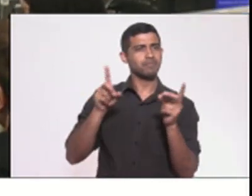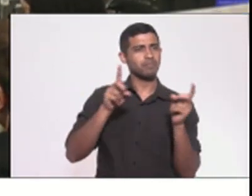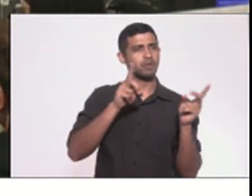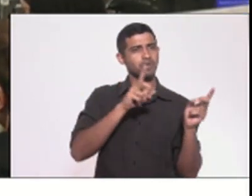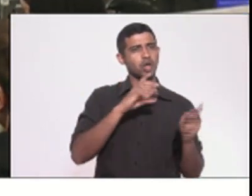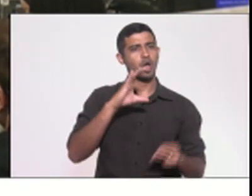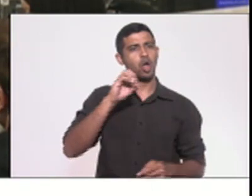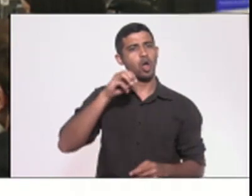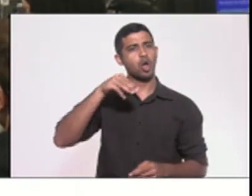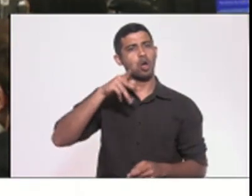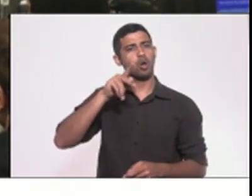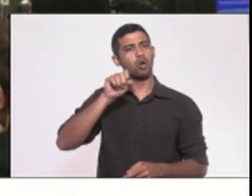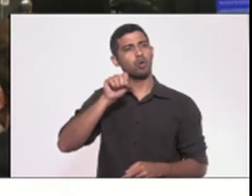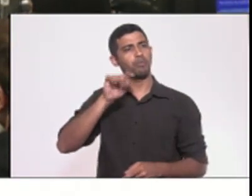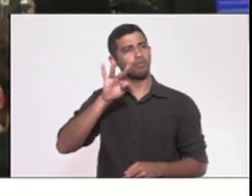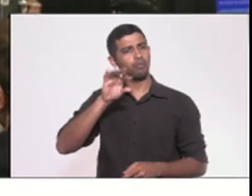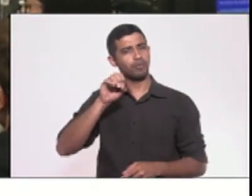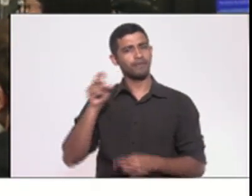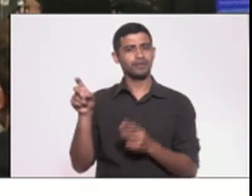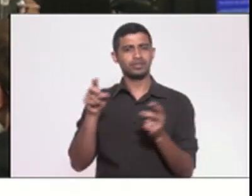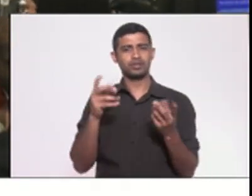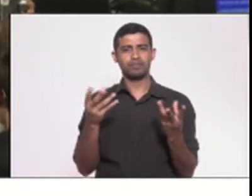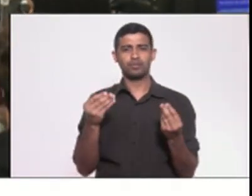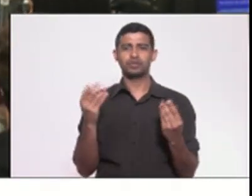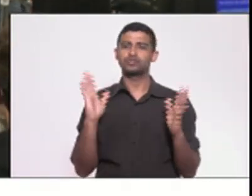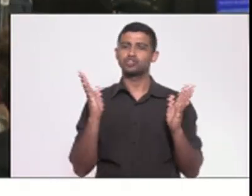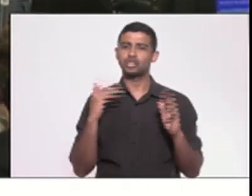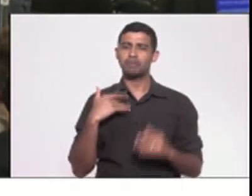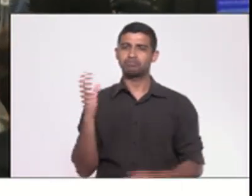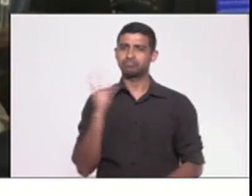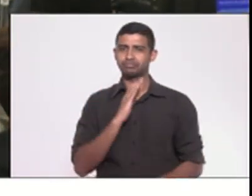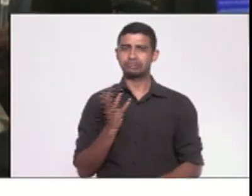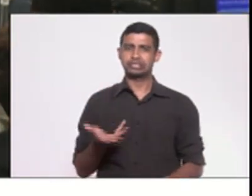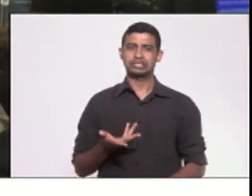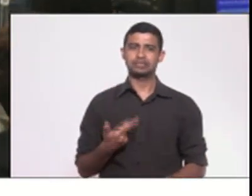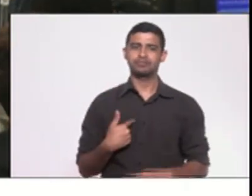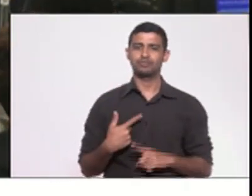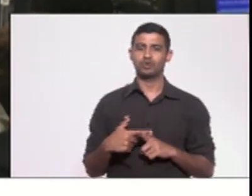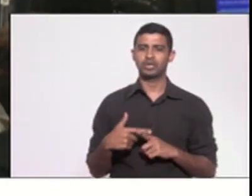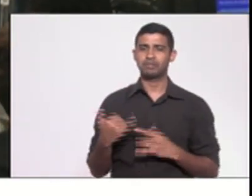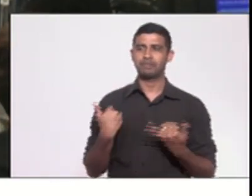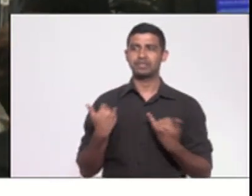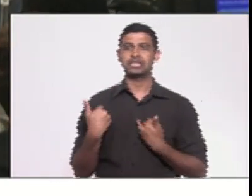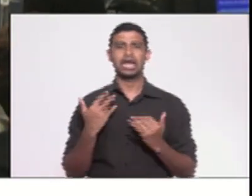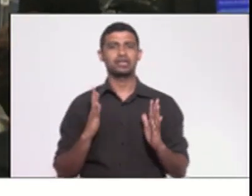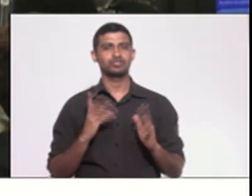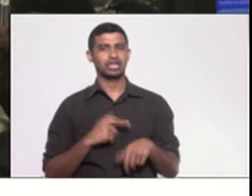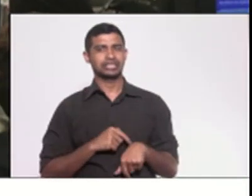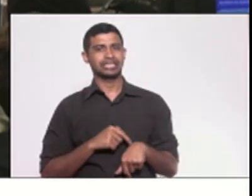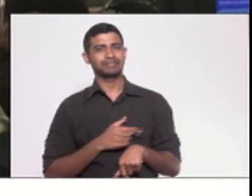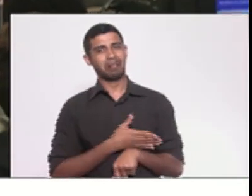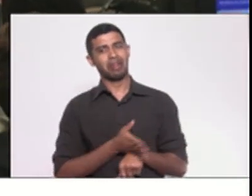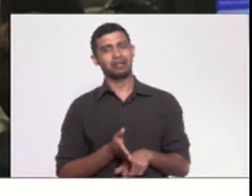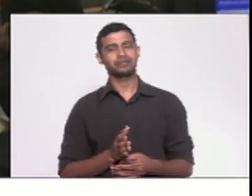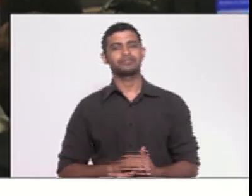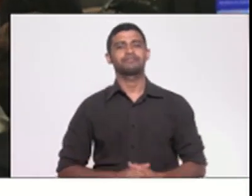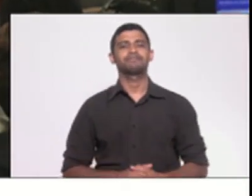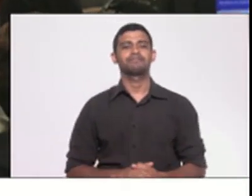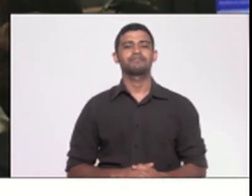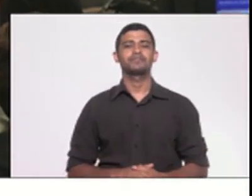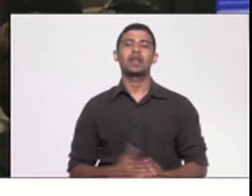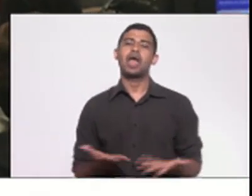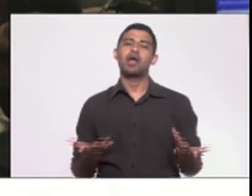orgânico para a citricultura. Bom, eu vou ter que correr porque já estão me colocando um aviso aqui. Mas, em suma, eu vou